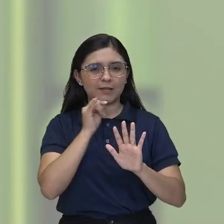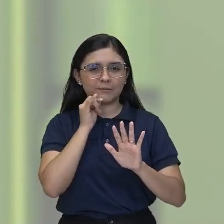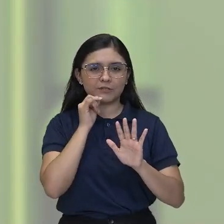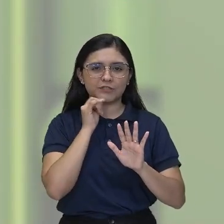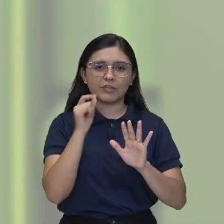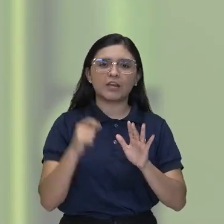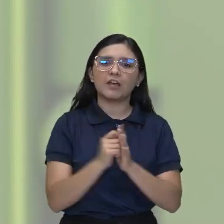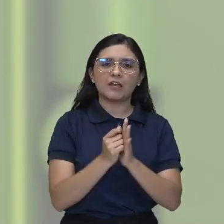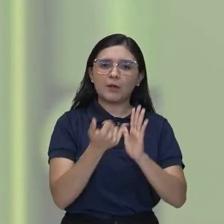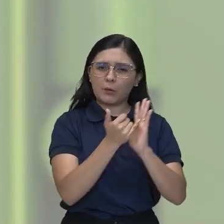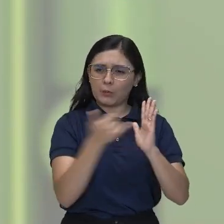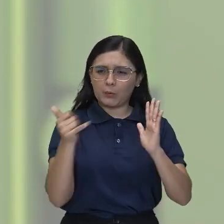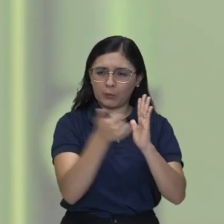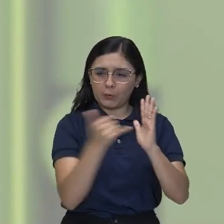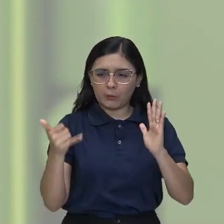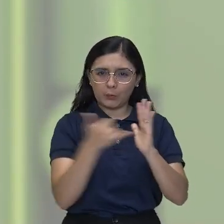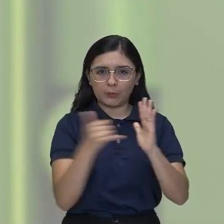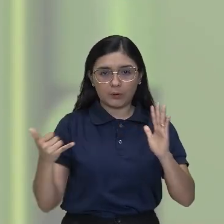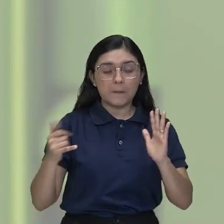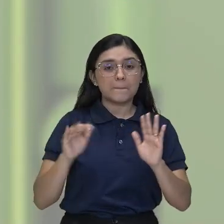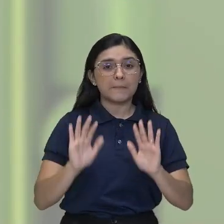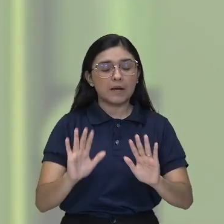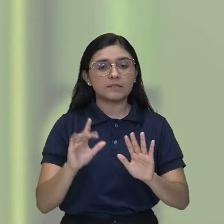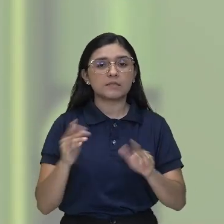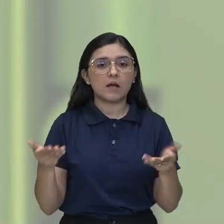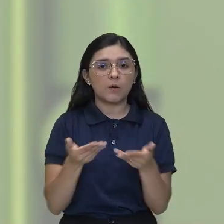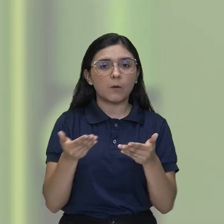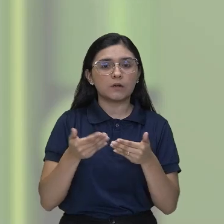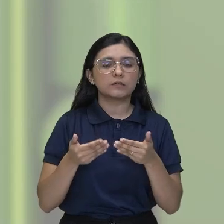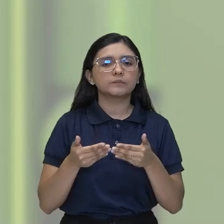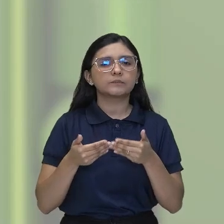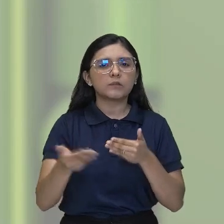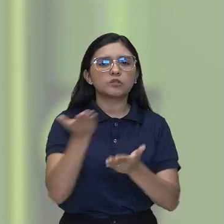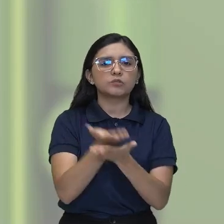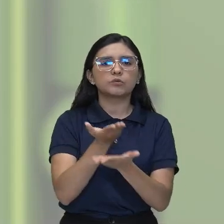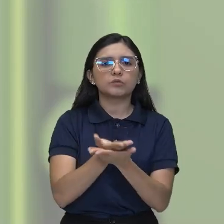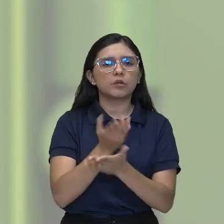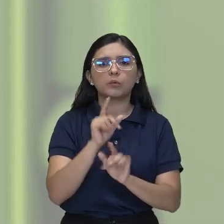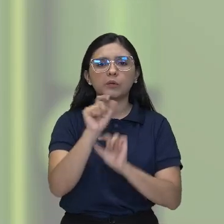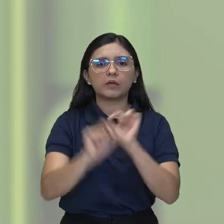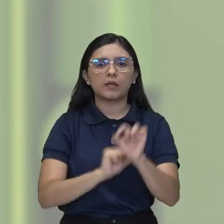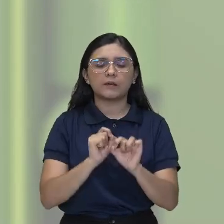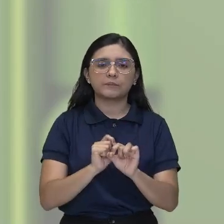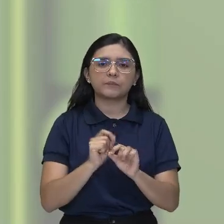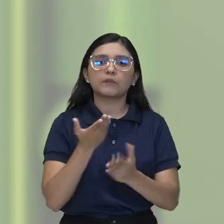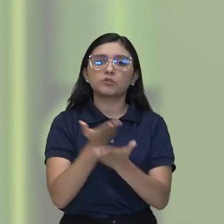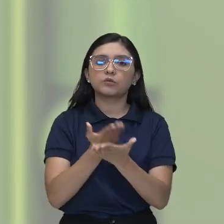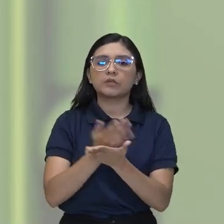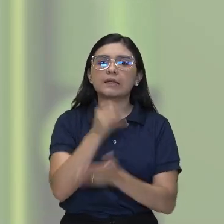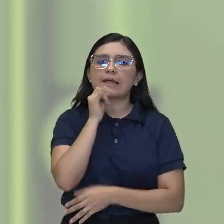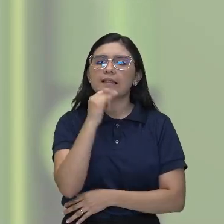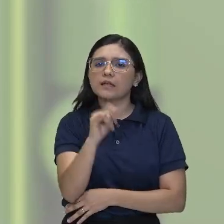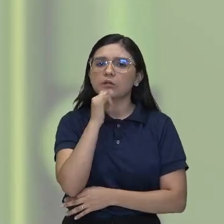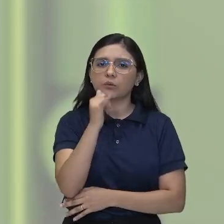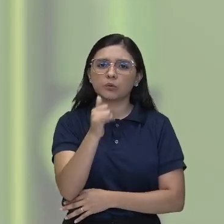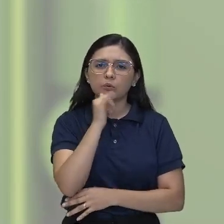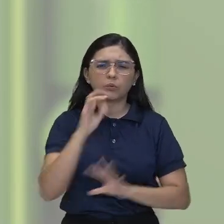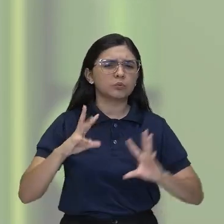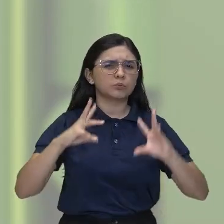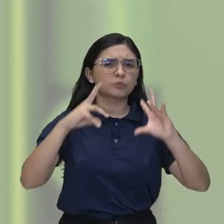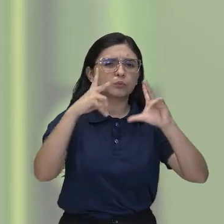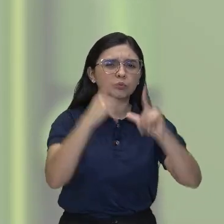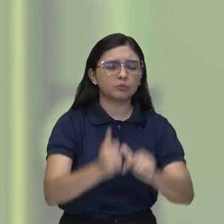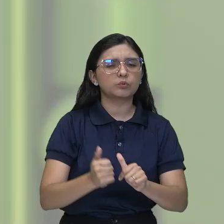Mas isso quer dizer o quê? Que a partir de agora nós estamos estudando a eletrodinâmica. Tudo que fizer parte do